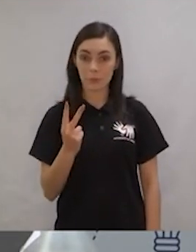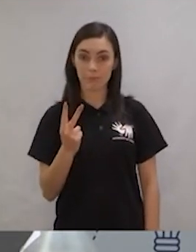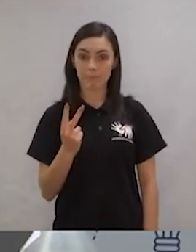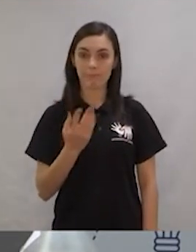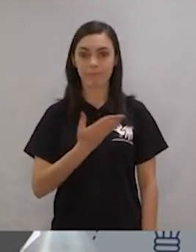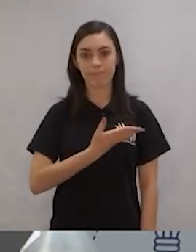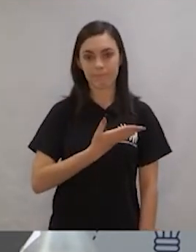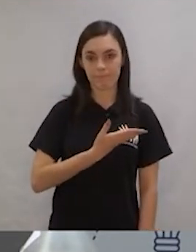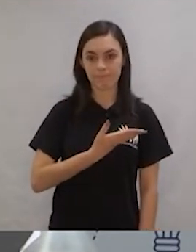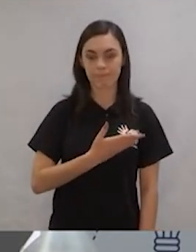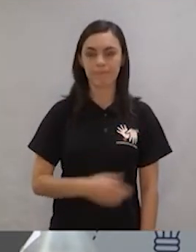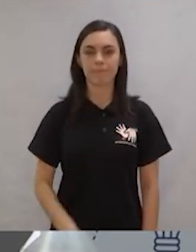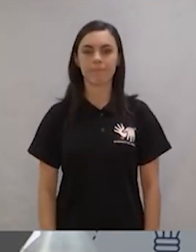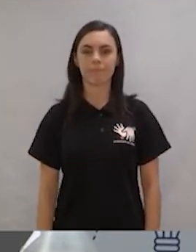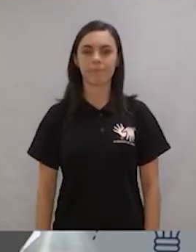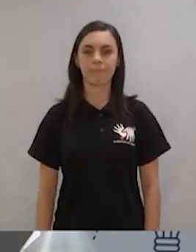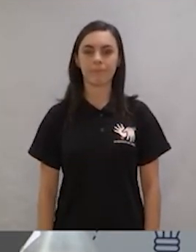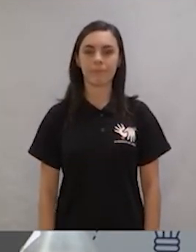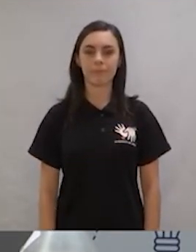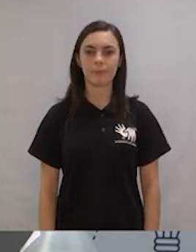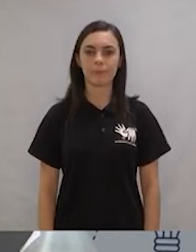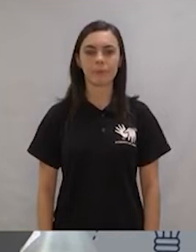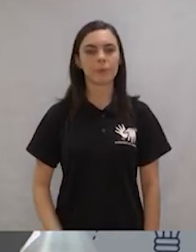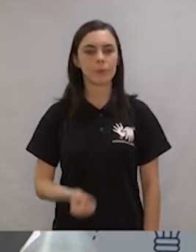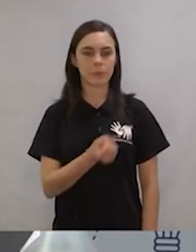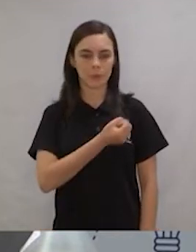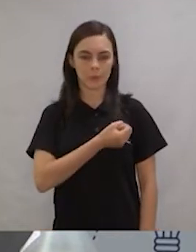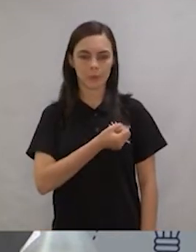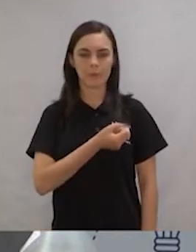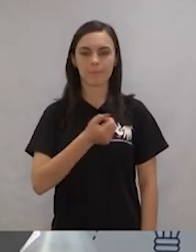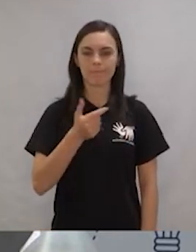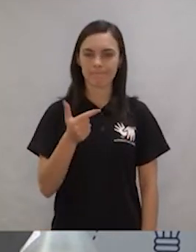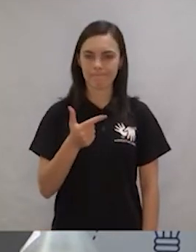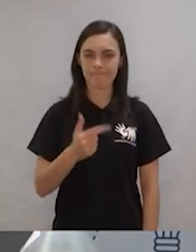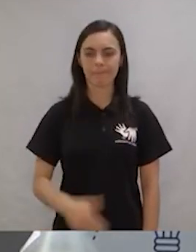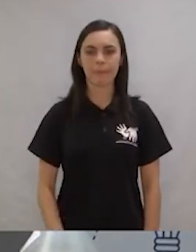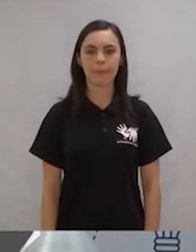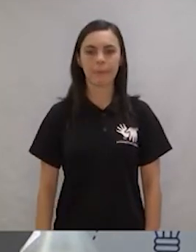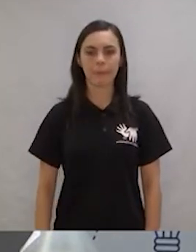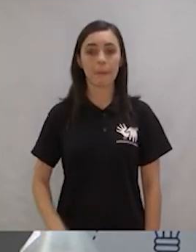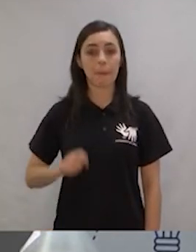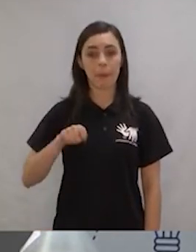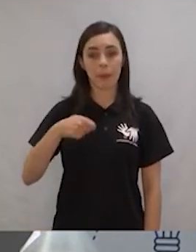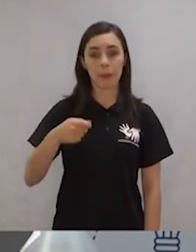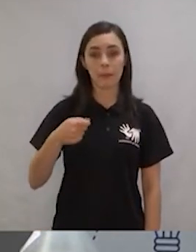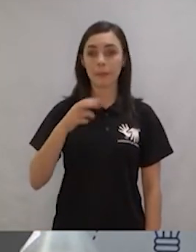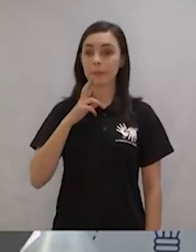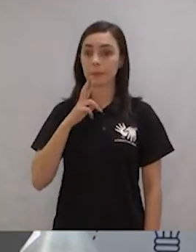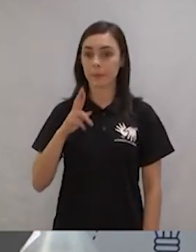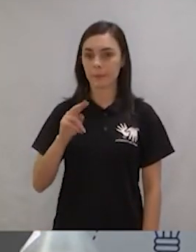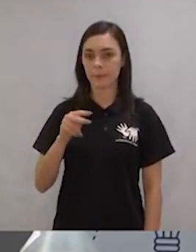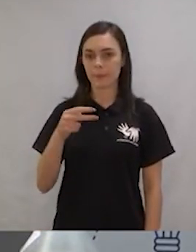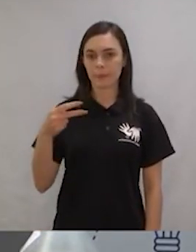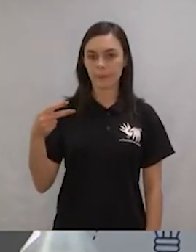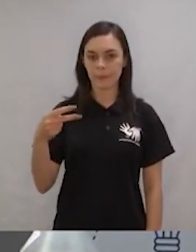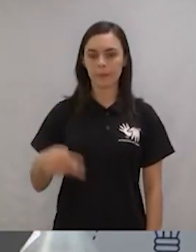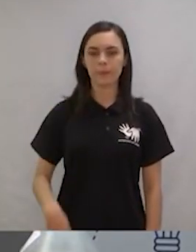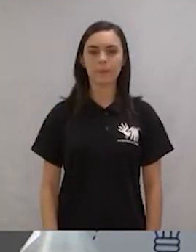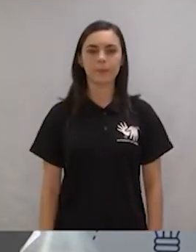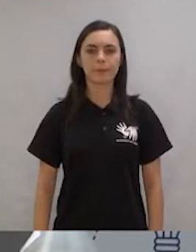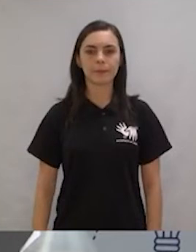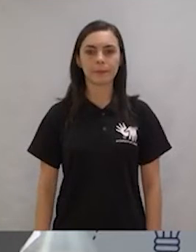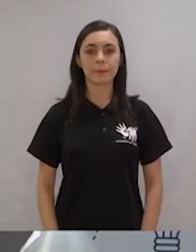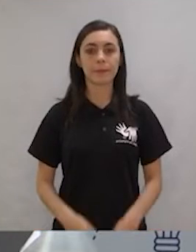por 2 colegas, né? Por número 2. Sinal da